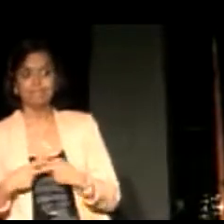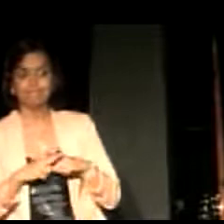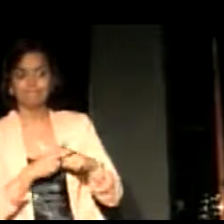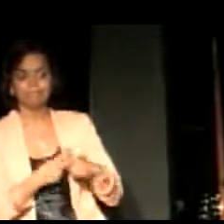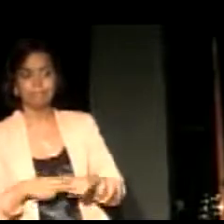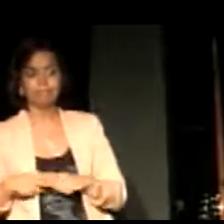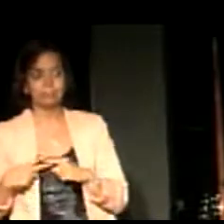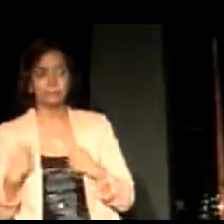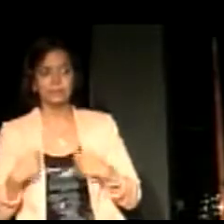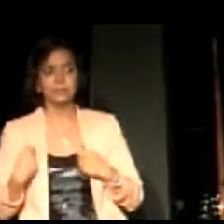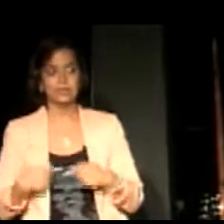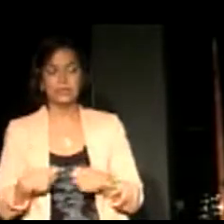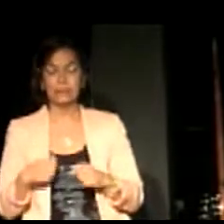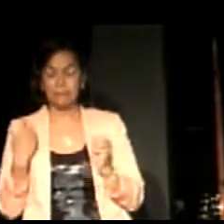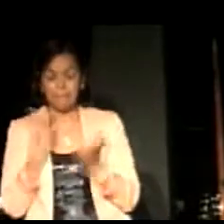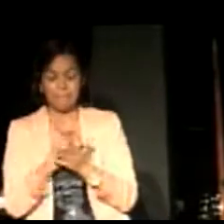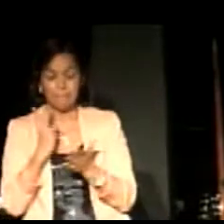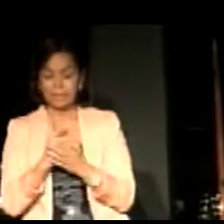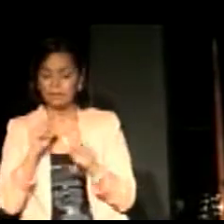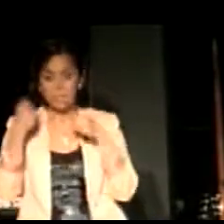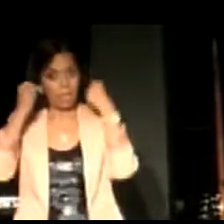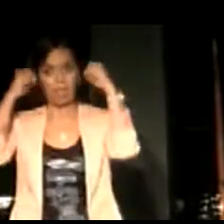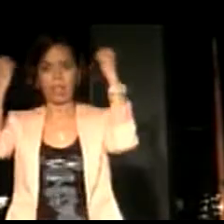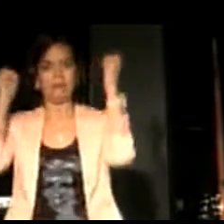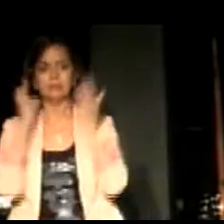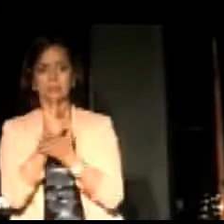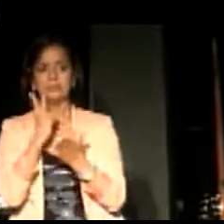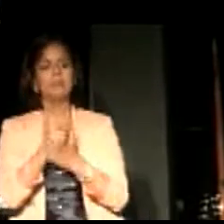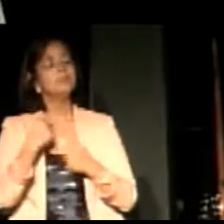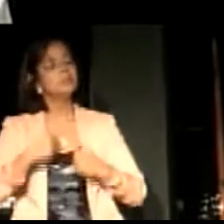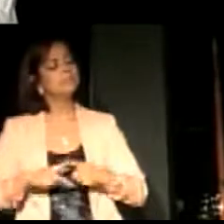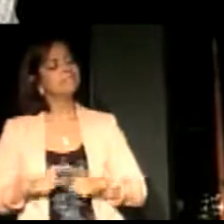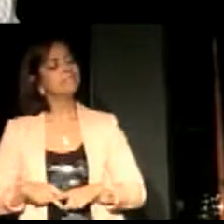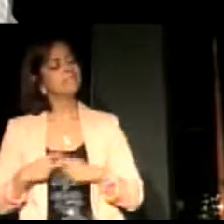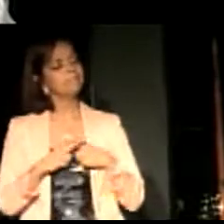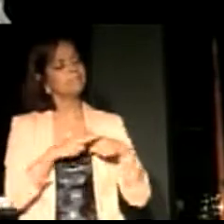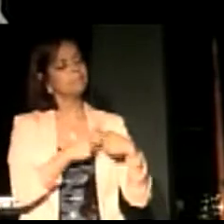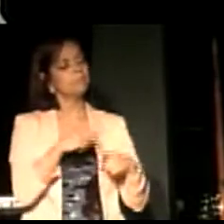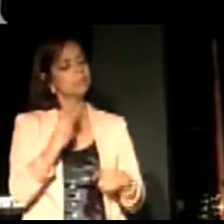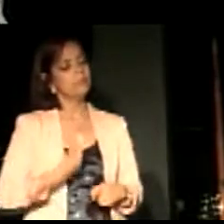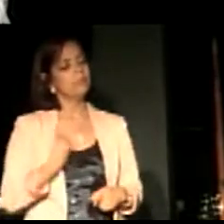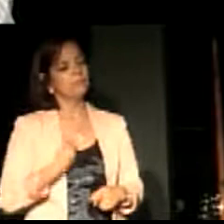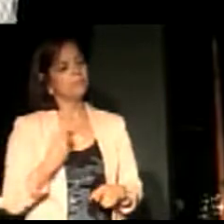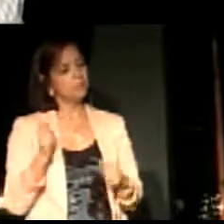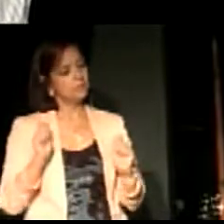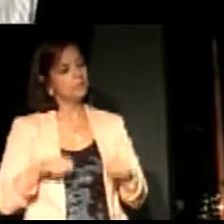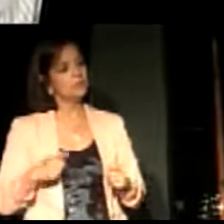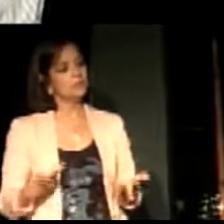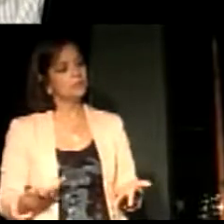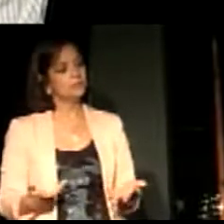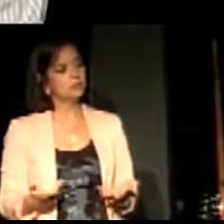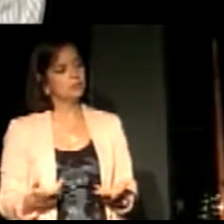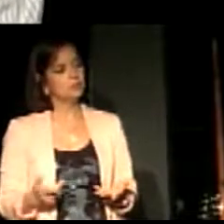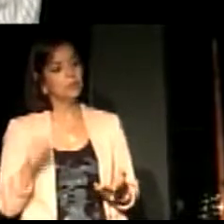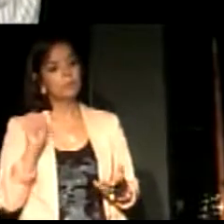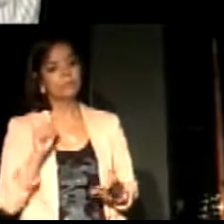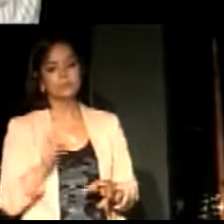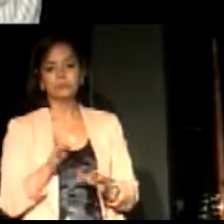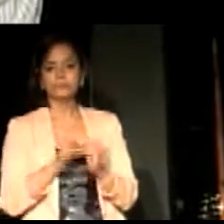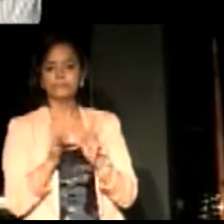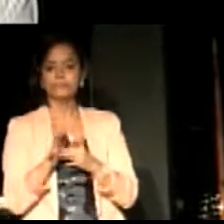você seja assim, disponha-se. E o que Jesus está dizendo é mais ou menos isto para